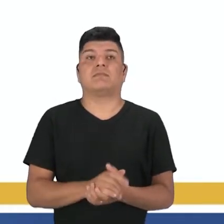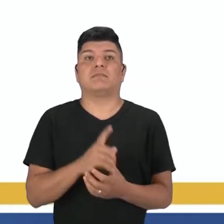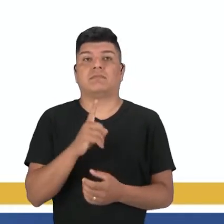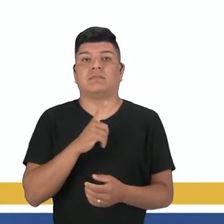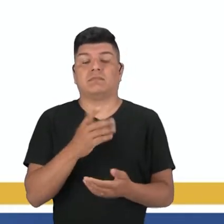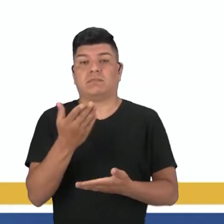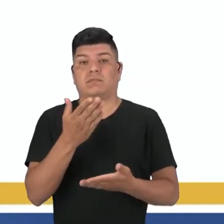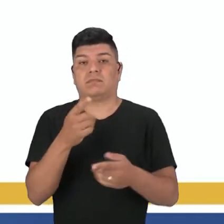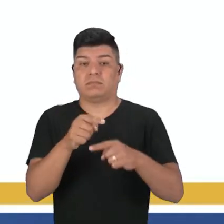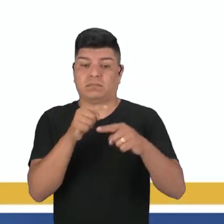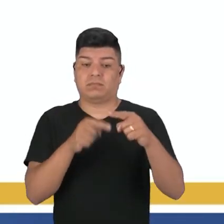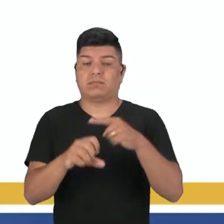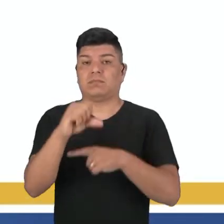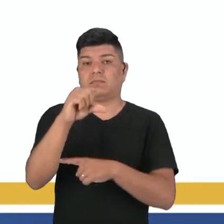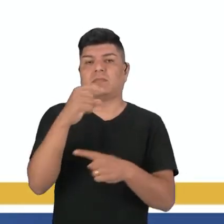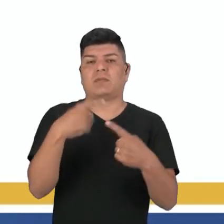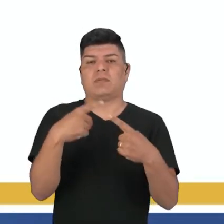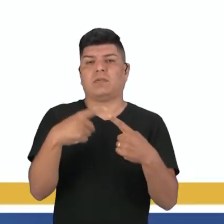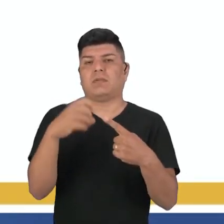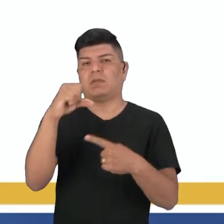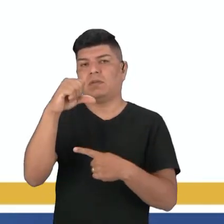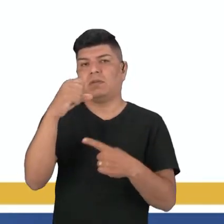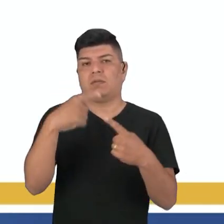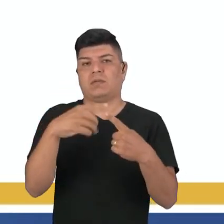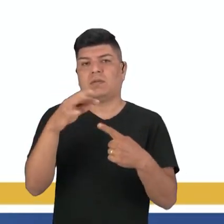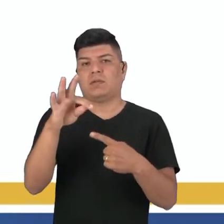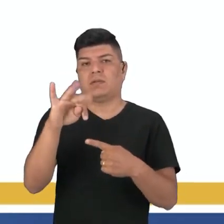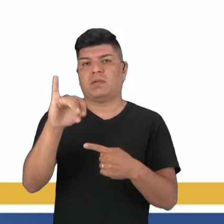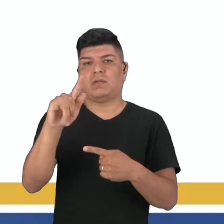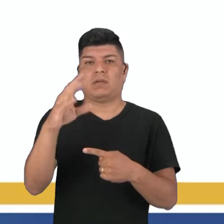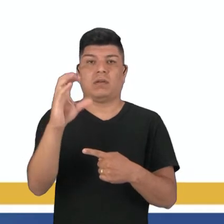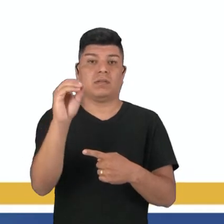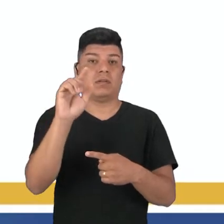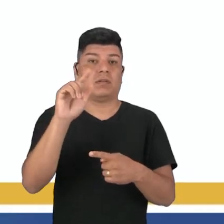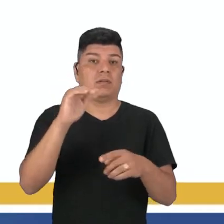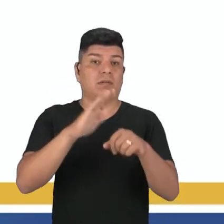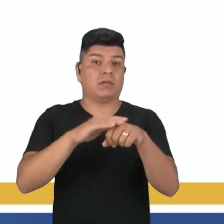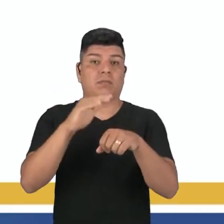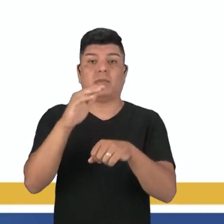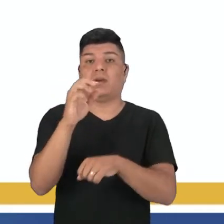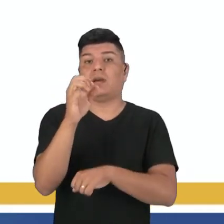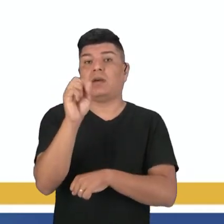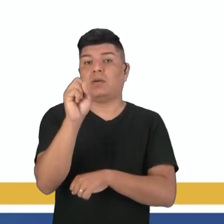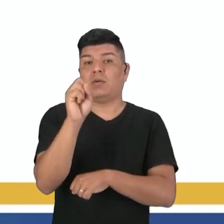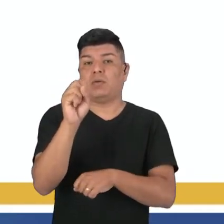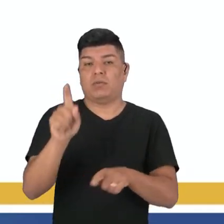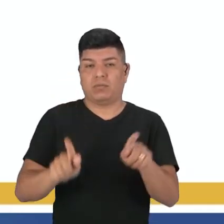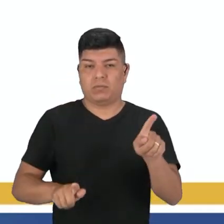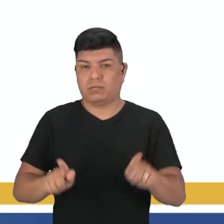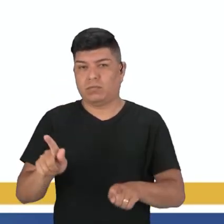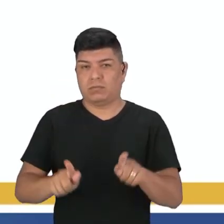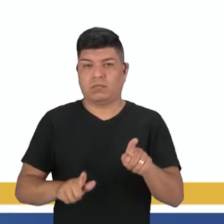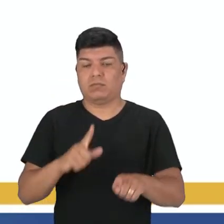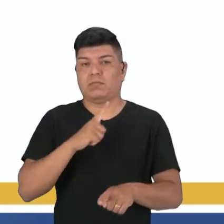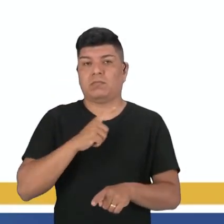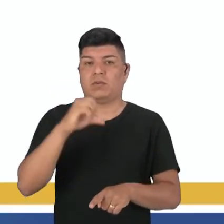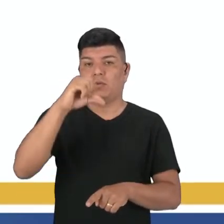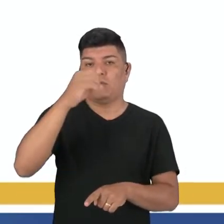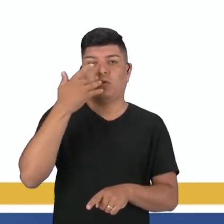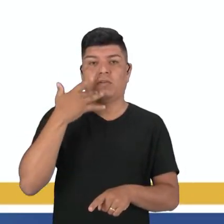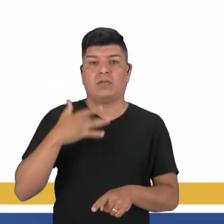eu tenho que dividir para 9. Por que para 9? Porque era Tiago e mais 8 primos, né? Então, eu tenho um total de 9